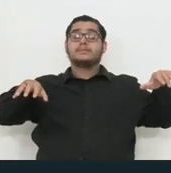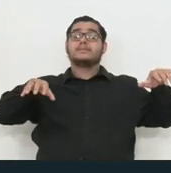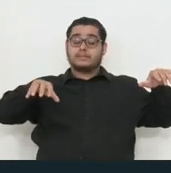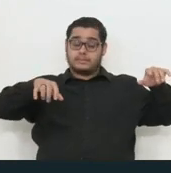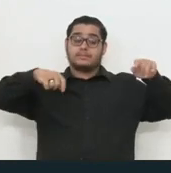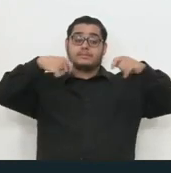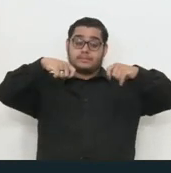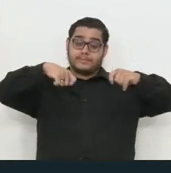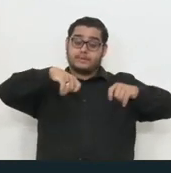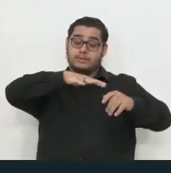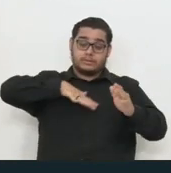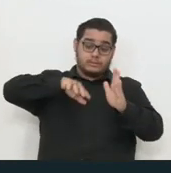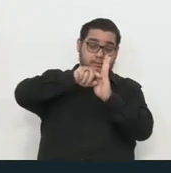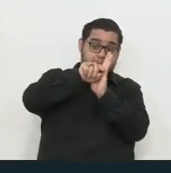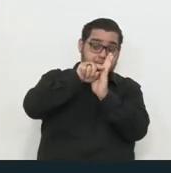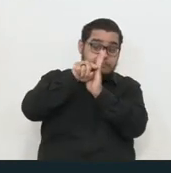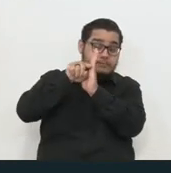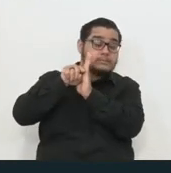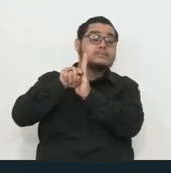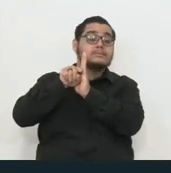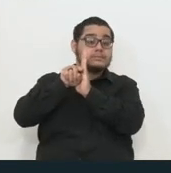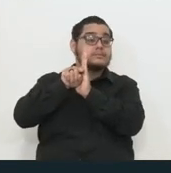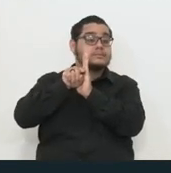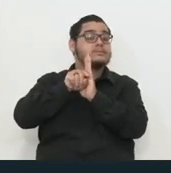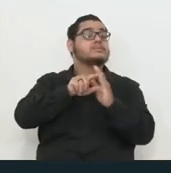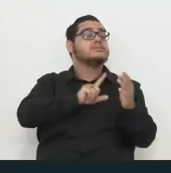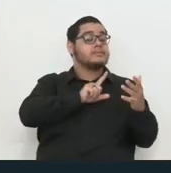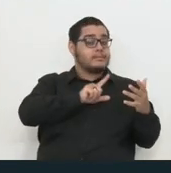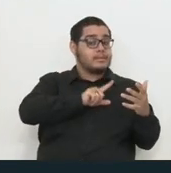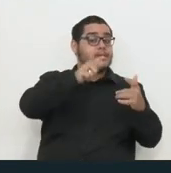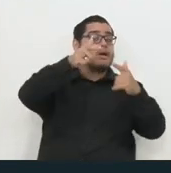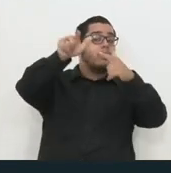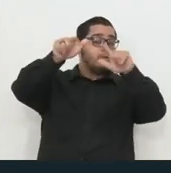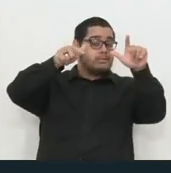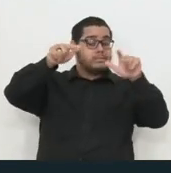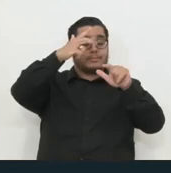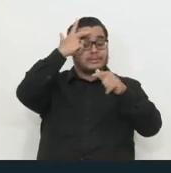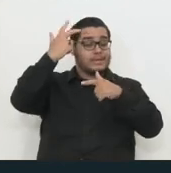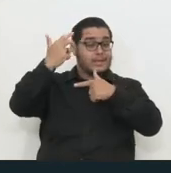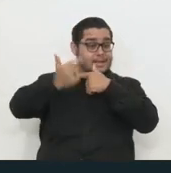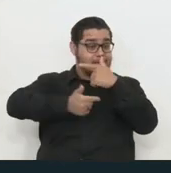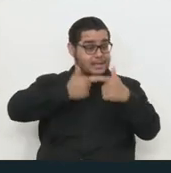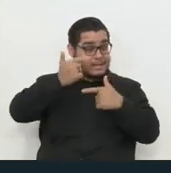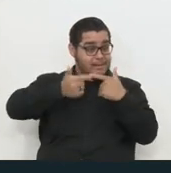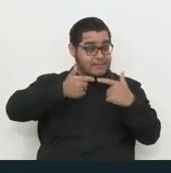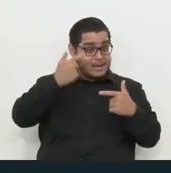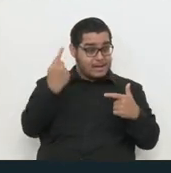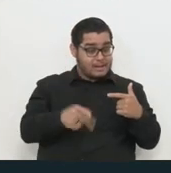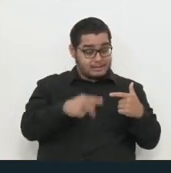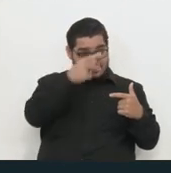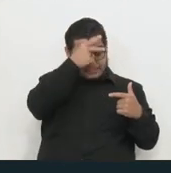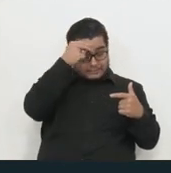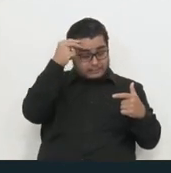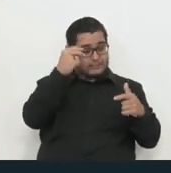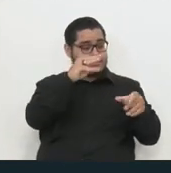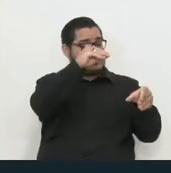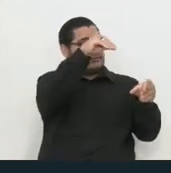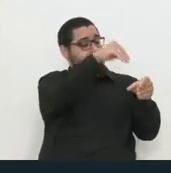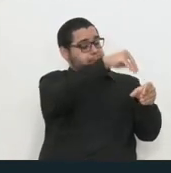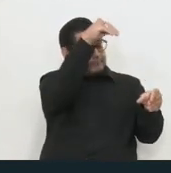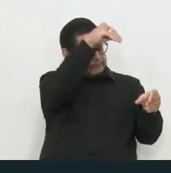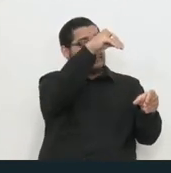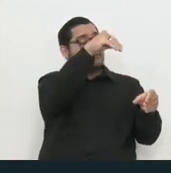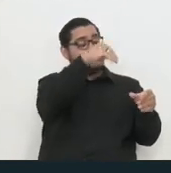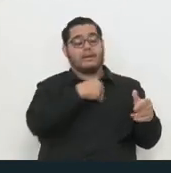necessidade da gente ver porque existem outras situações e funcionários públicos que batem o cartão e não trabalham não só na saúde